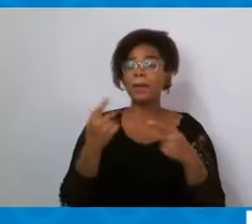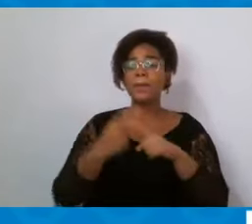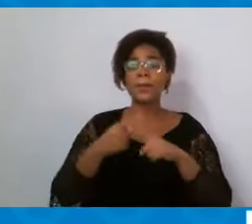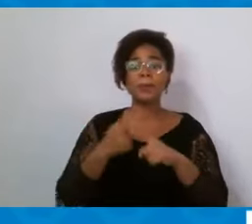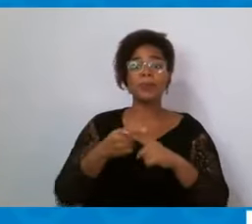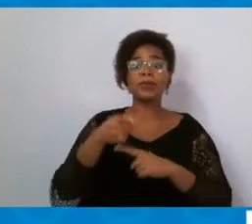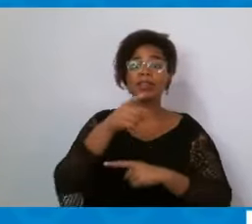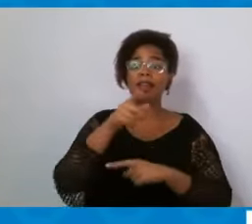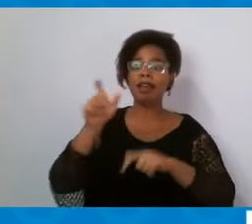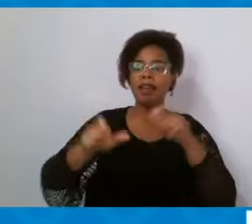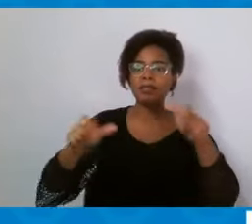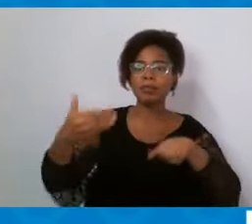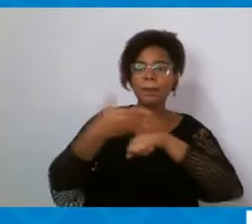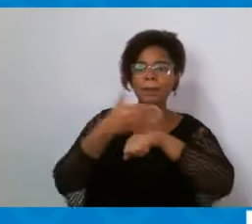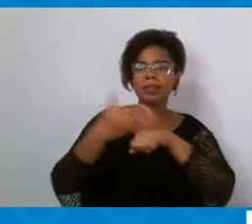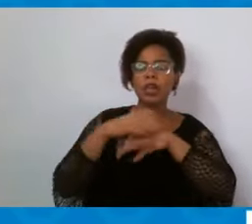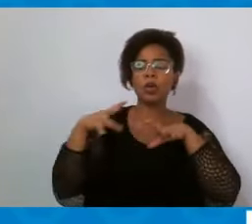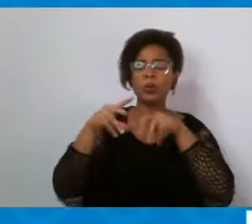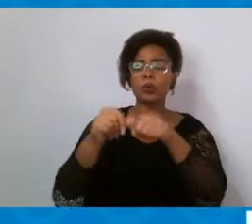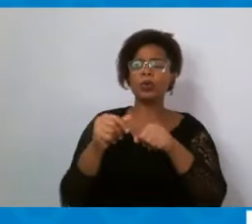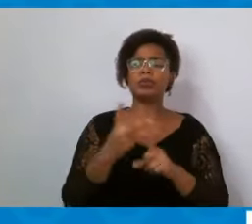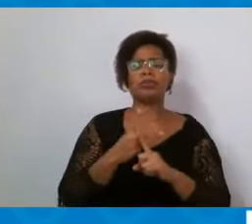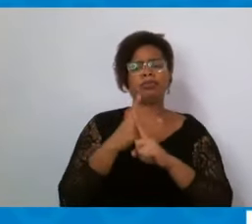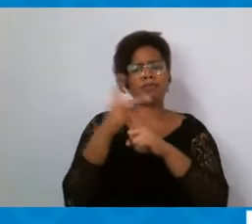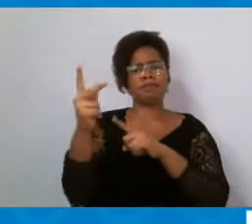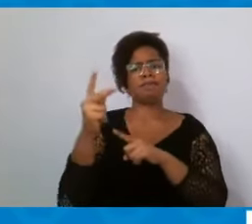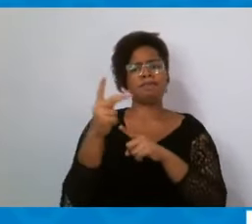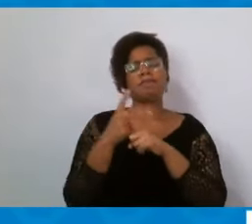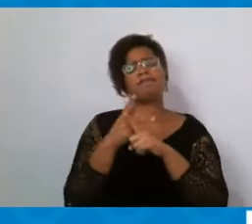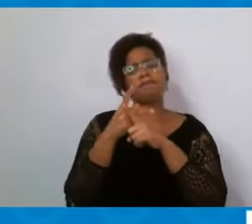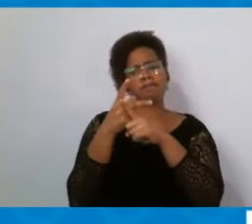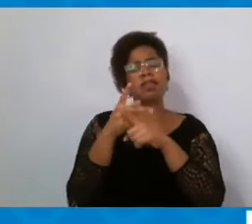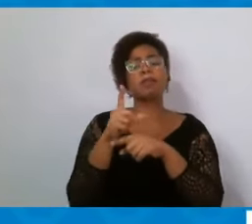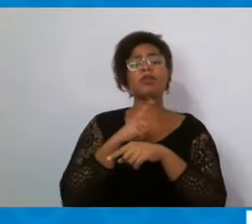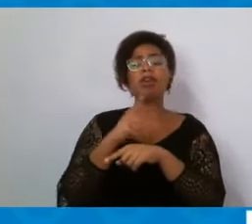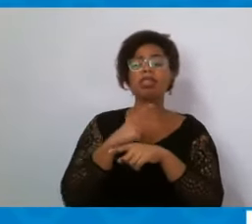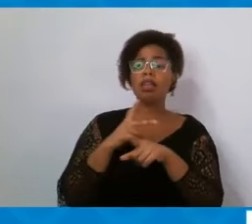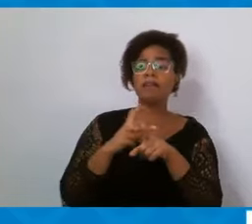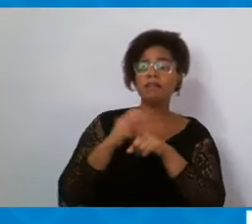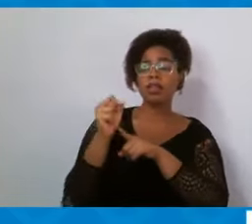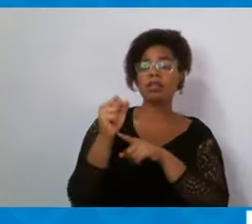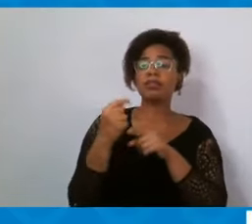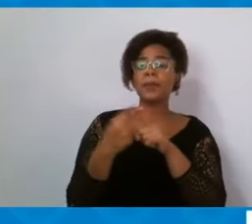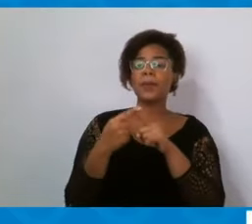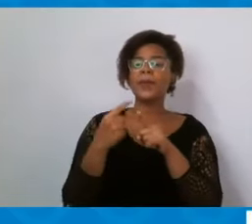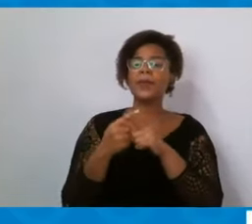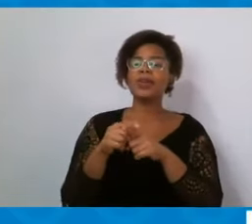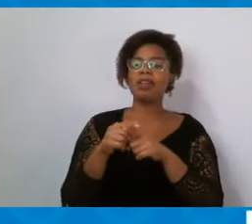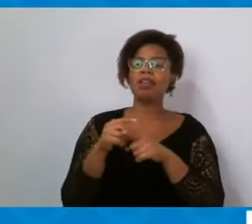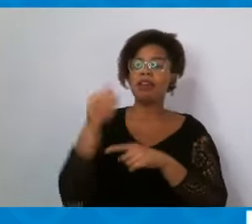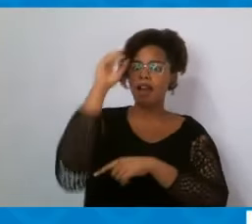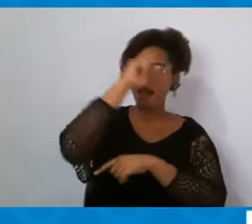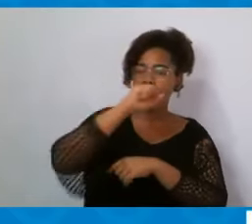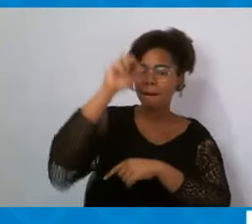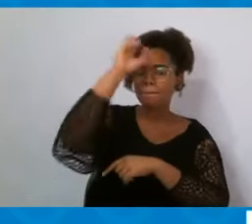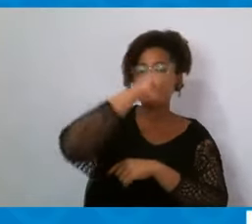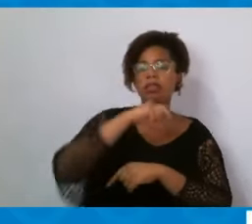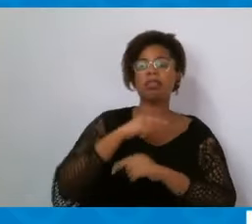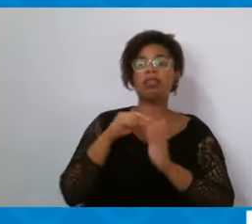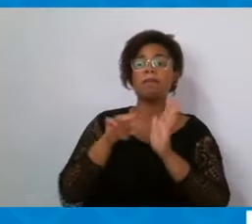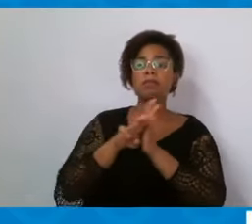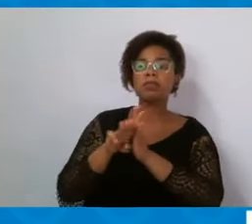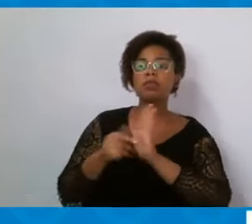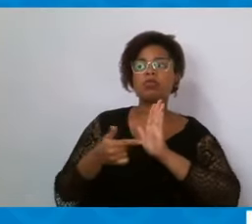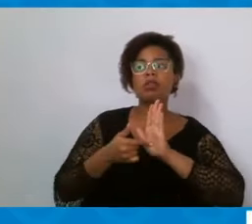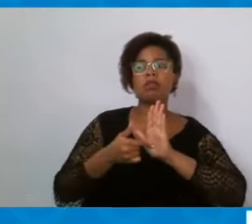porque todos participarão de uma metodologia que tornará mais interessante para os estudantes